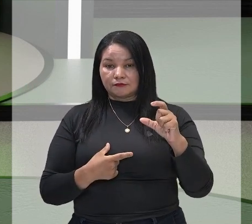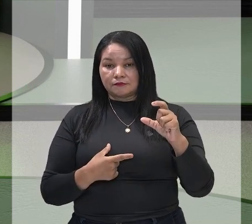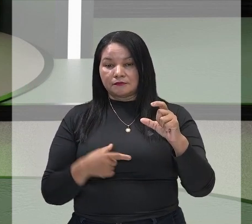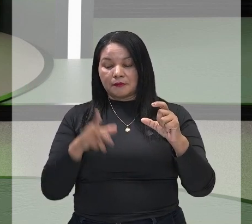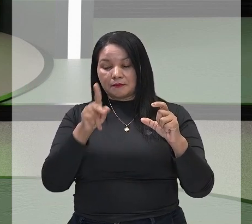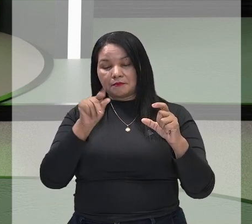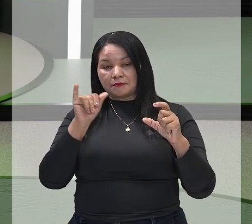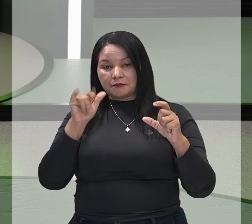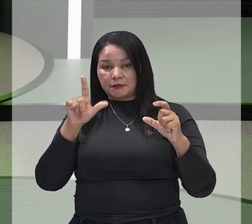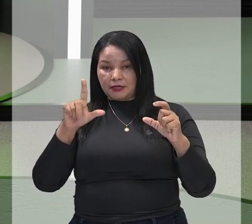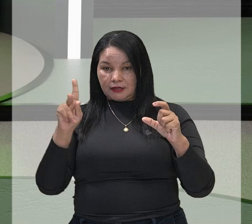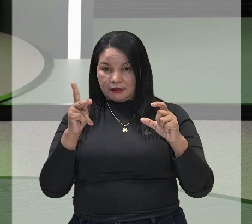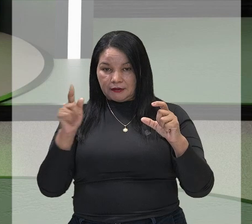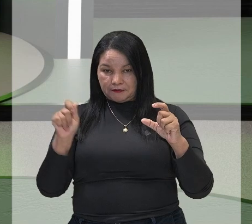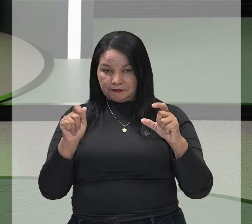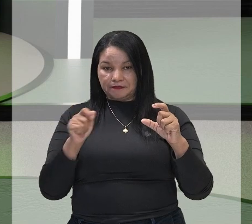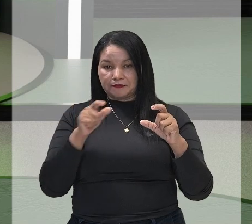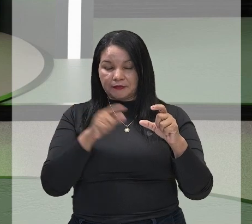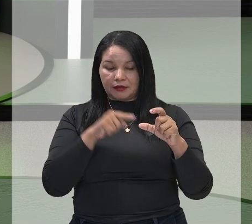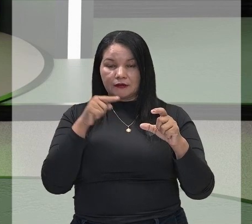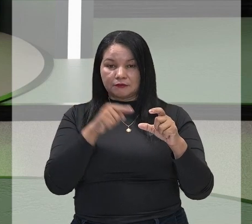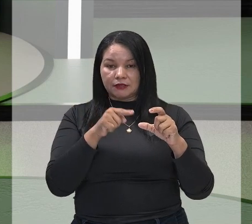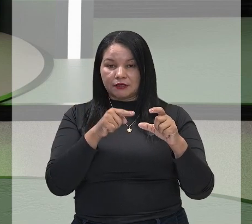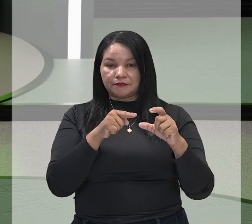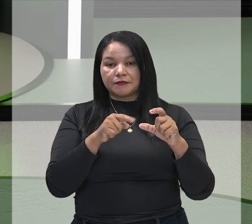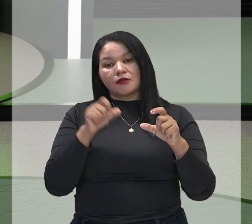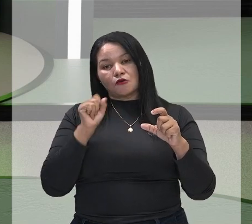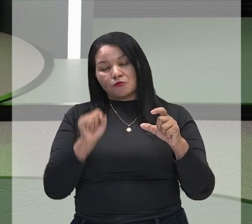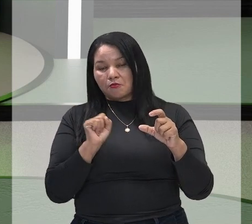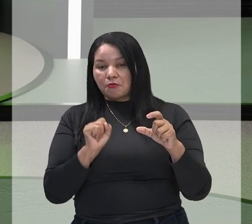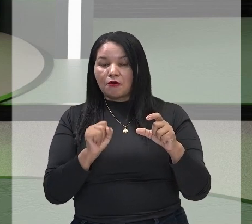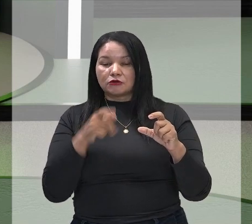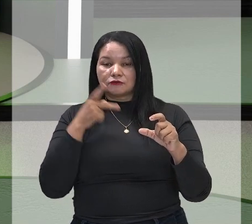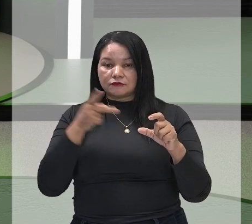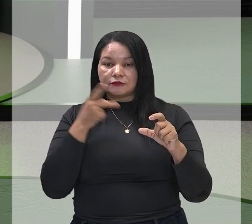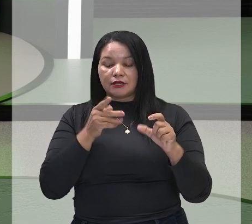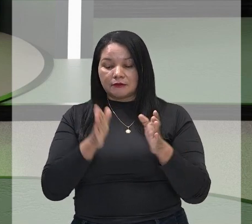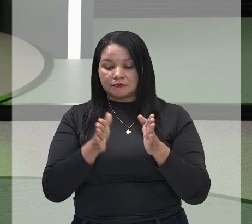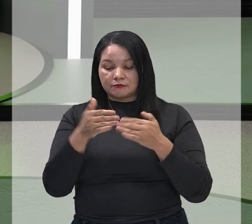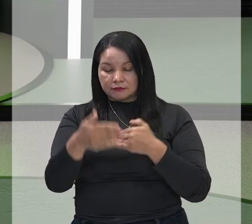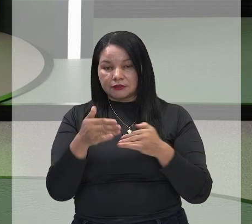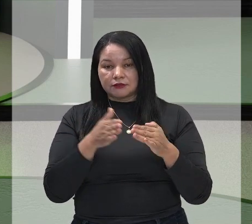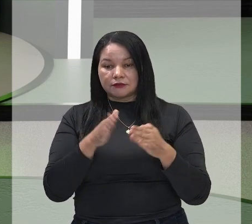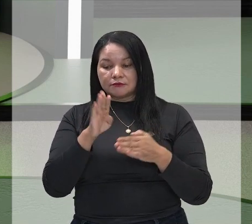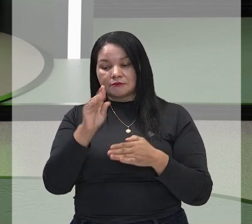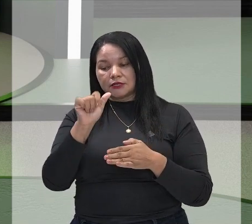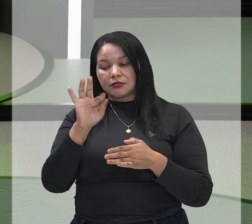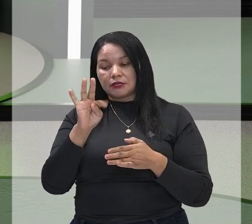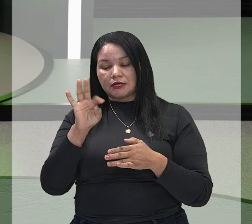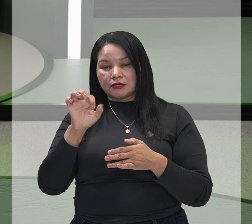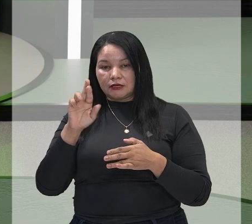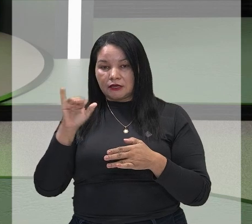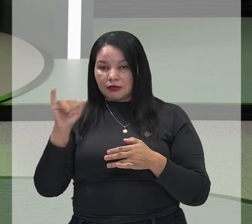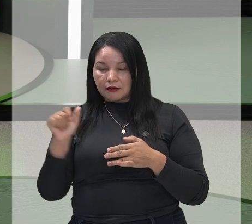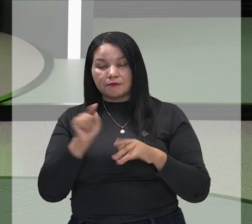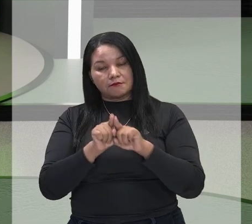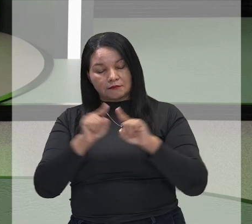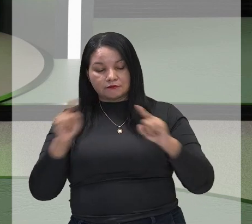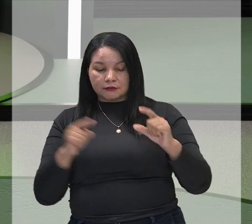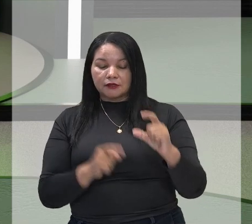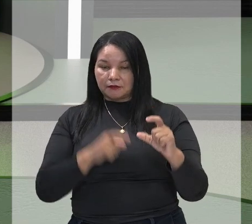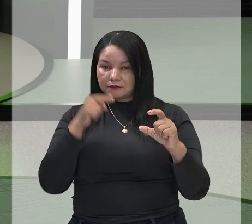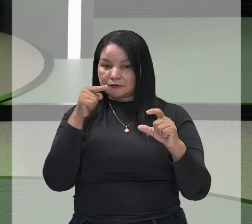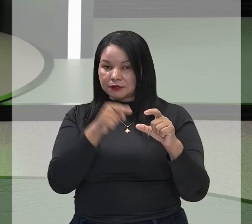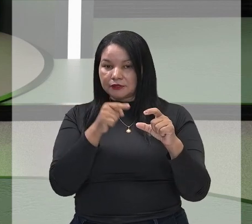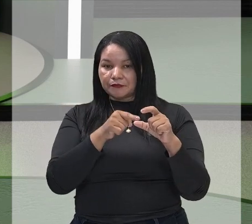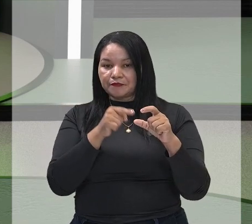melhor dizendo, tá? Não é uma bateria, pode ser chamada de bateria, mas a gente conhece mais como pilha. E como é que funciona? Nós temos